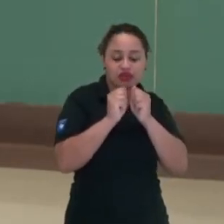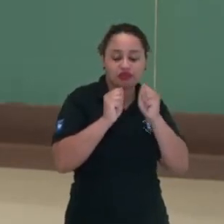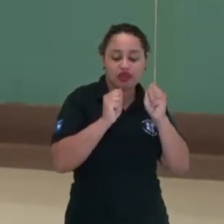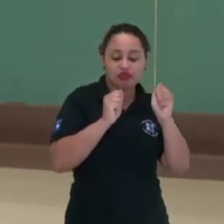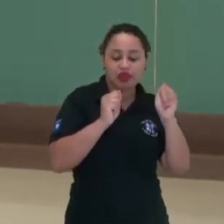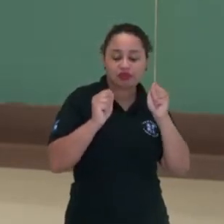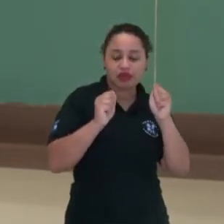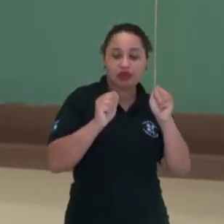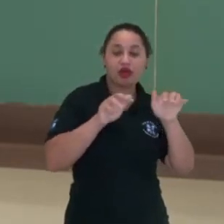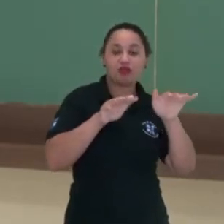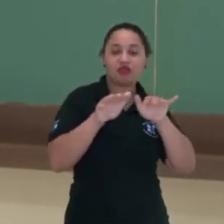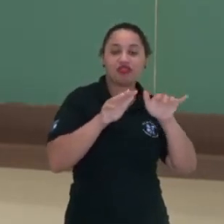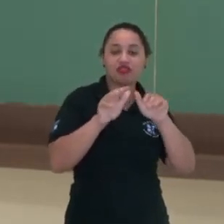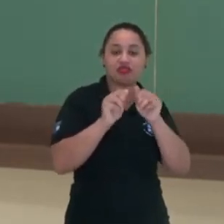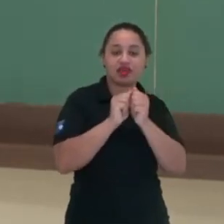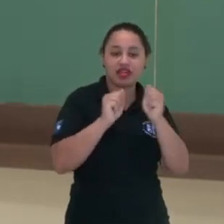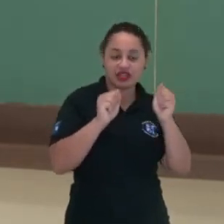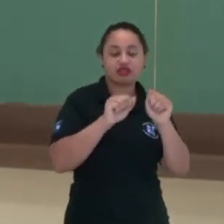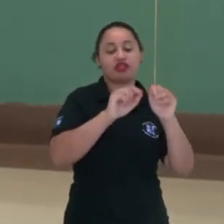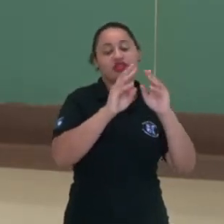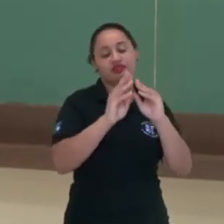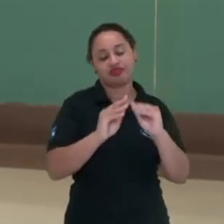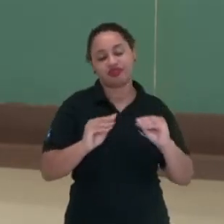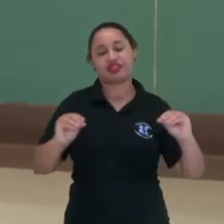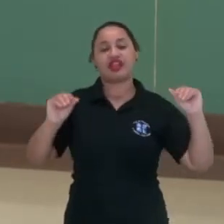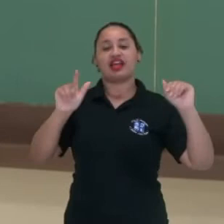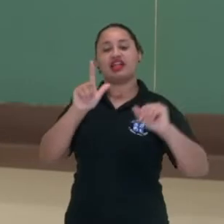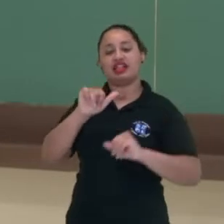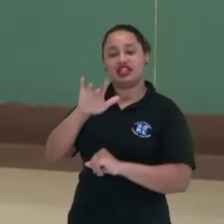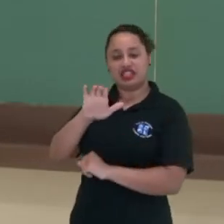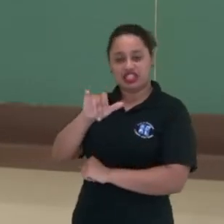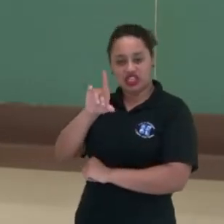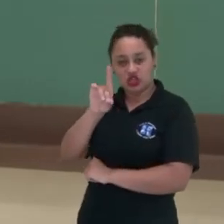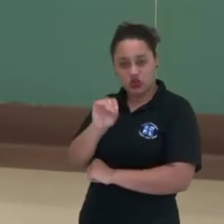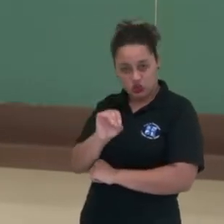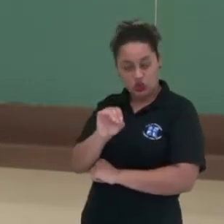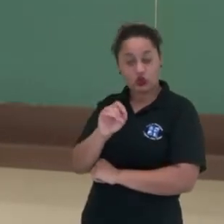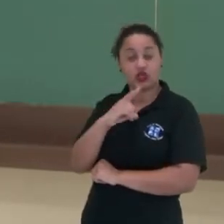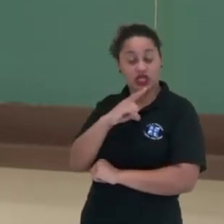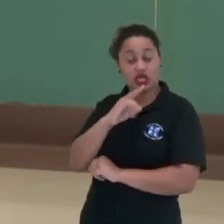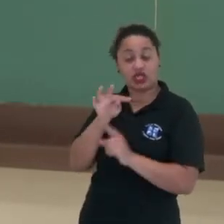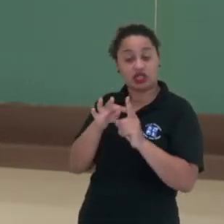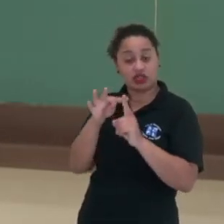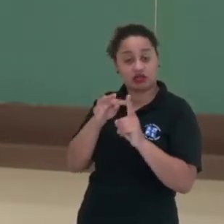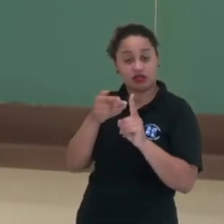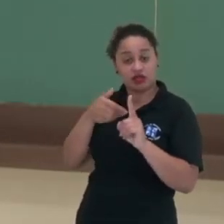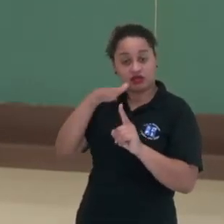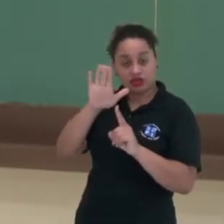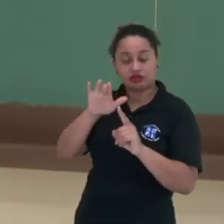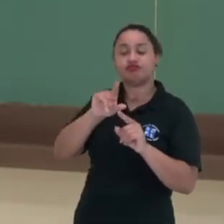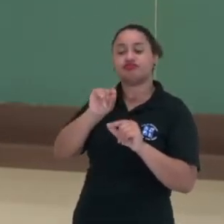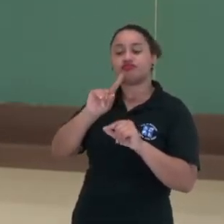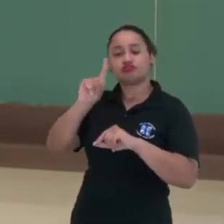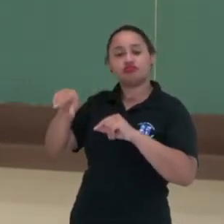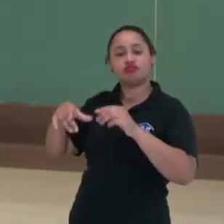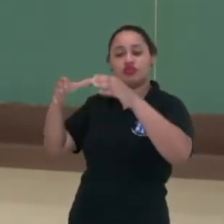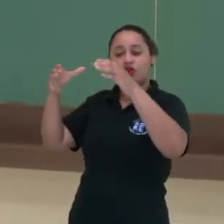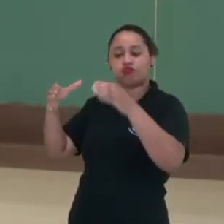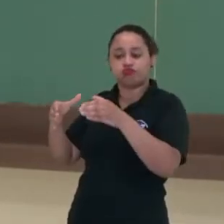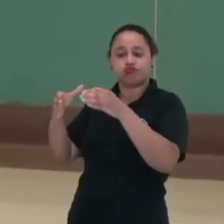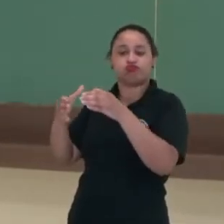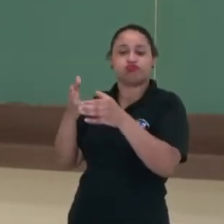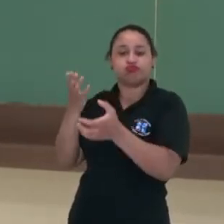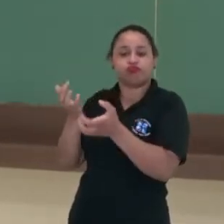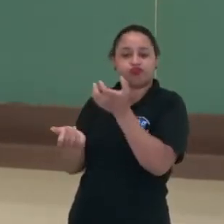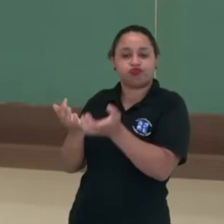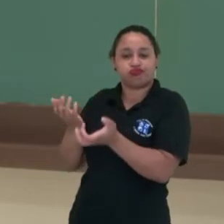a se afastar. Então, ela passa para o estado líquido, ela ganhou calor. Se eu pegar essa água e colocar numa panela